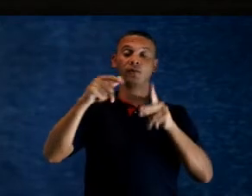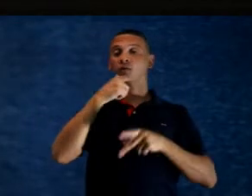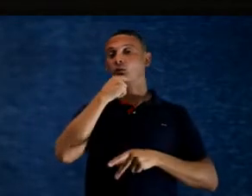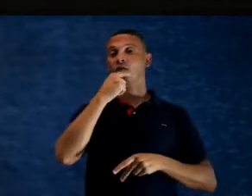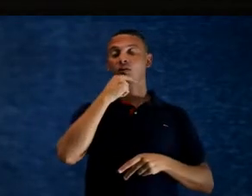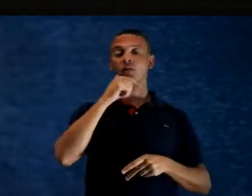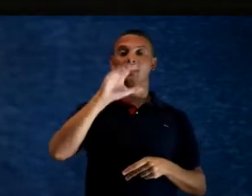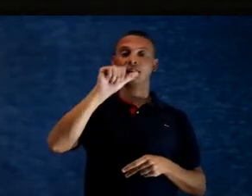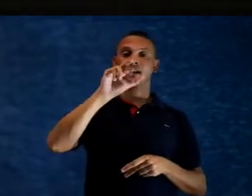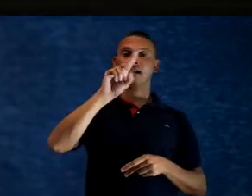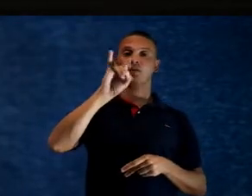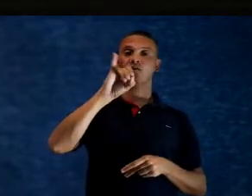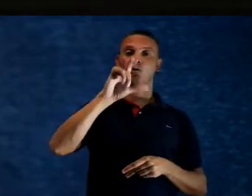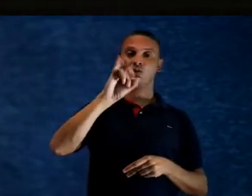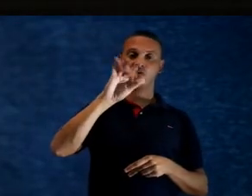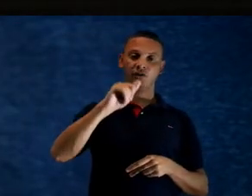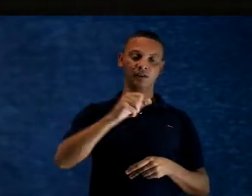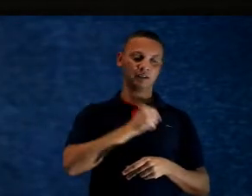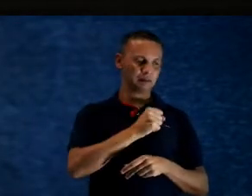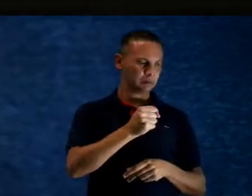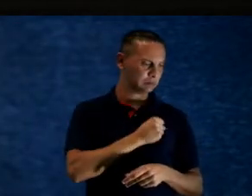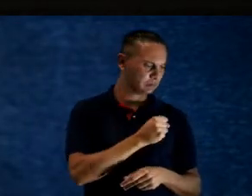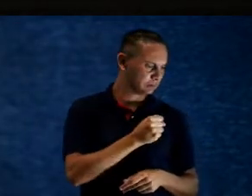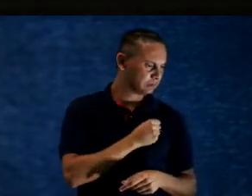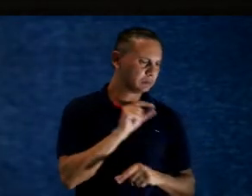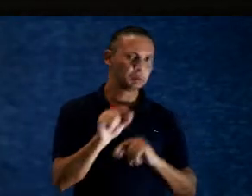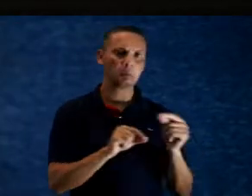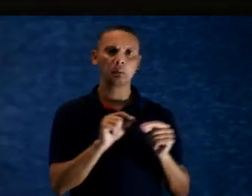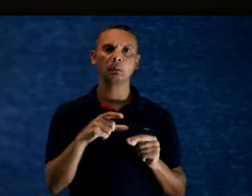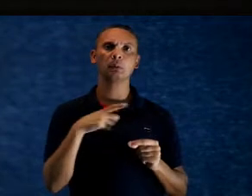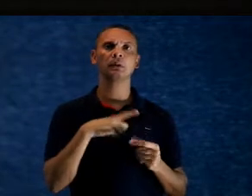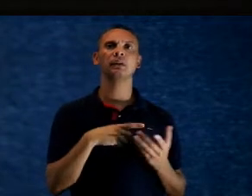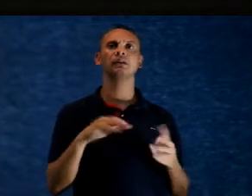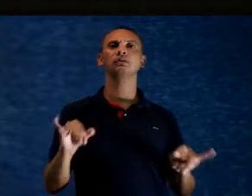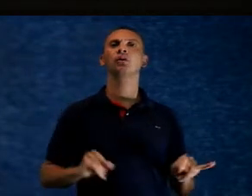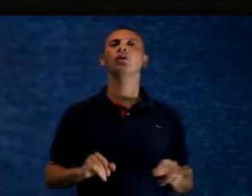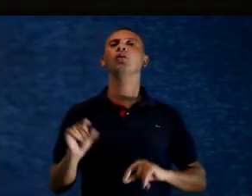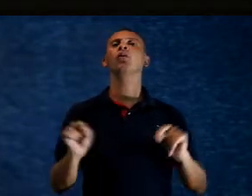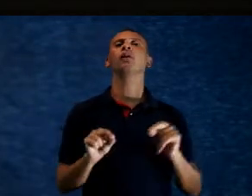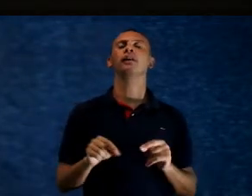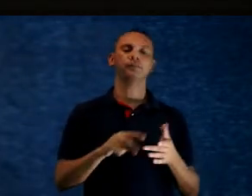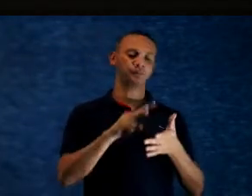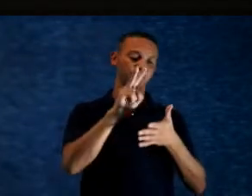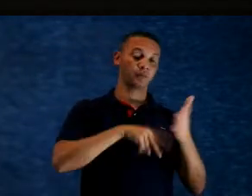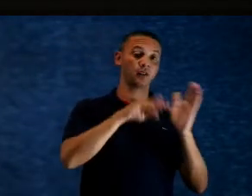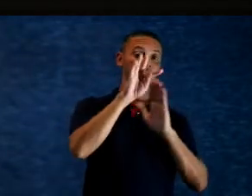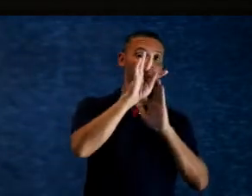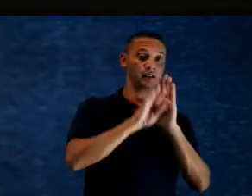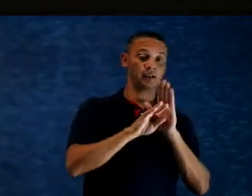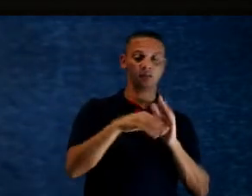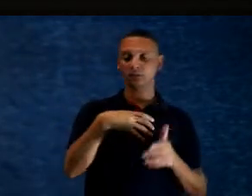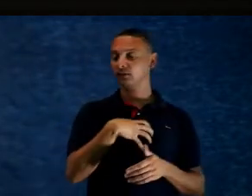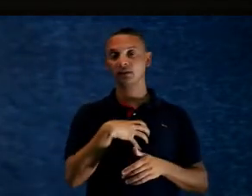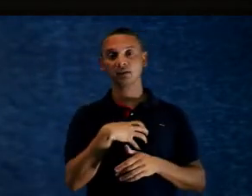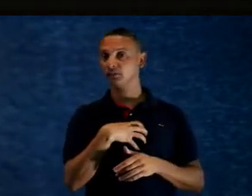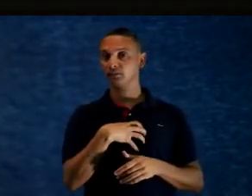liam uma página das memórias de Érico Veríssimo, porque eles diziam, nenhum médico consegue